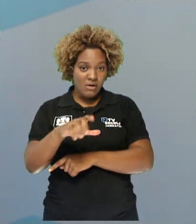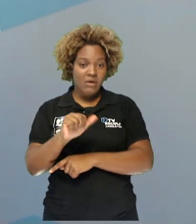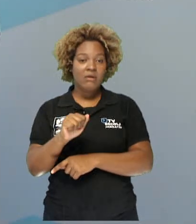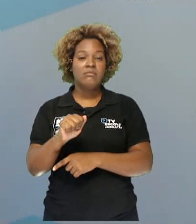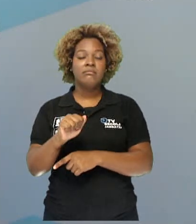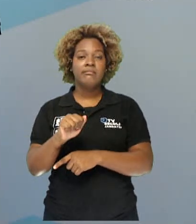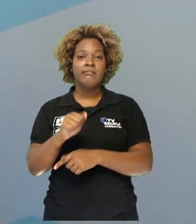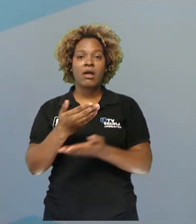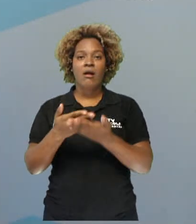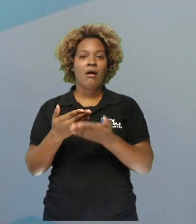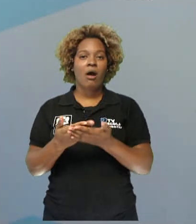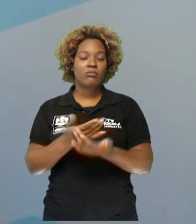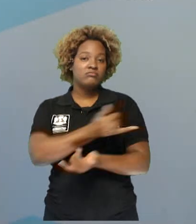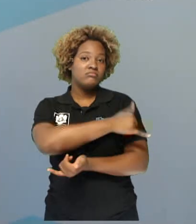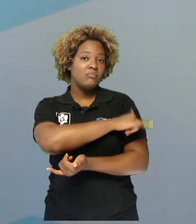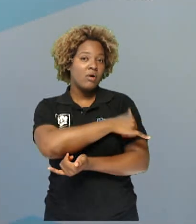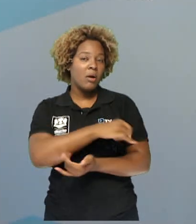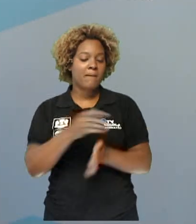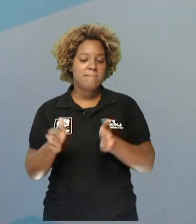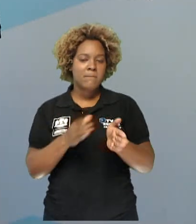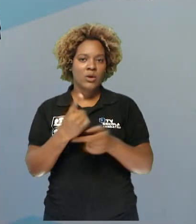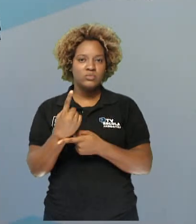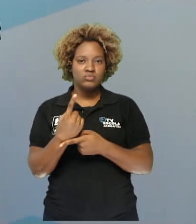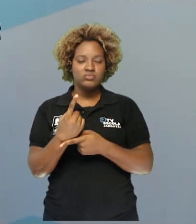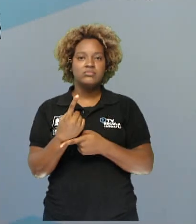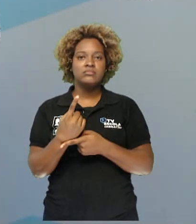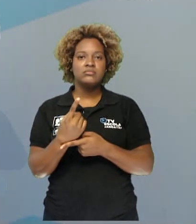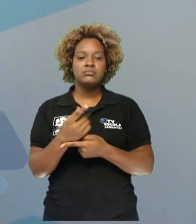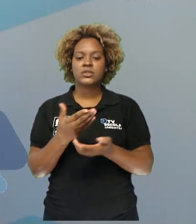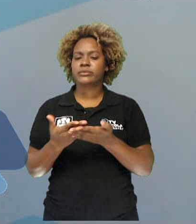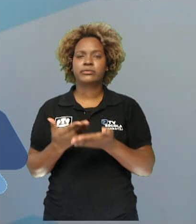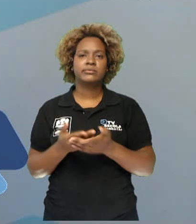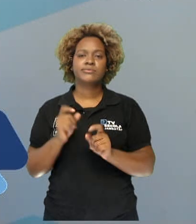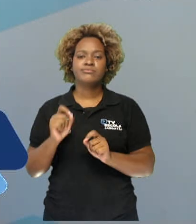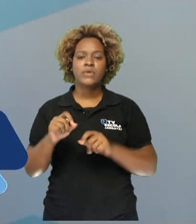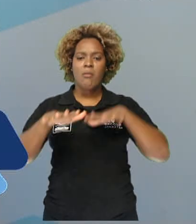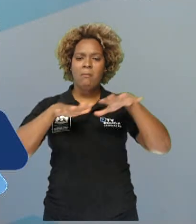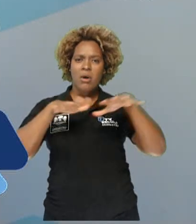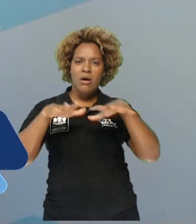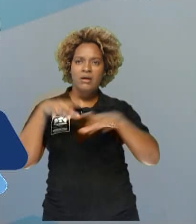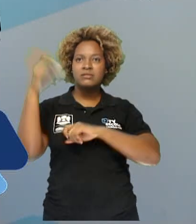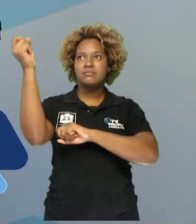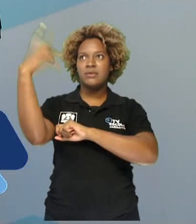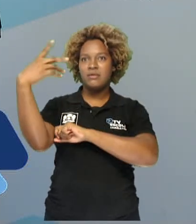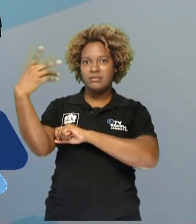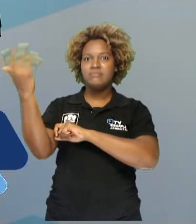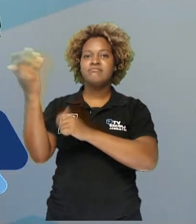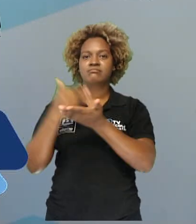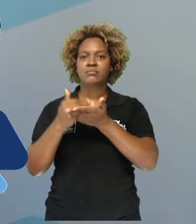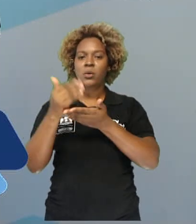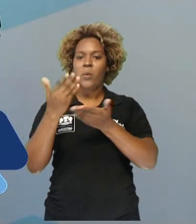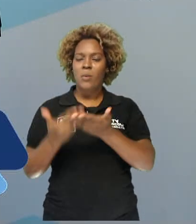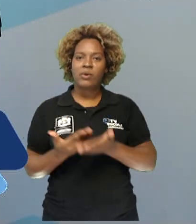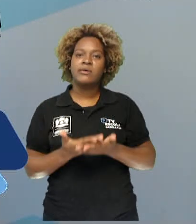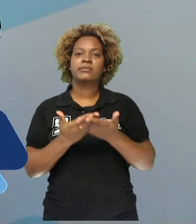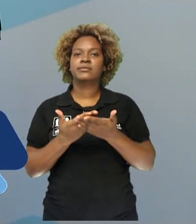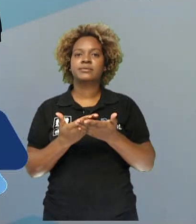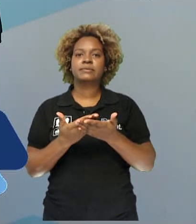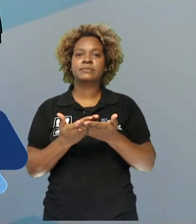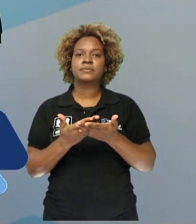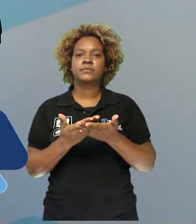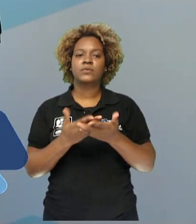1 da Educação de Jovens e Adultos e nós vamos estudar hoje o movimento do Sol. E para iniciar nossa aula,